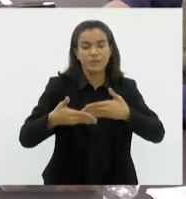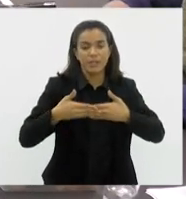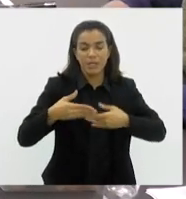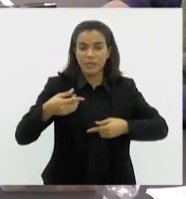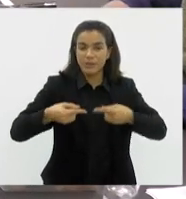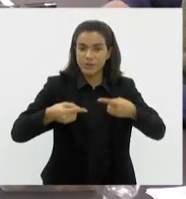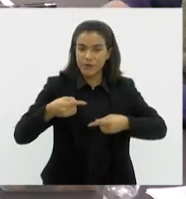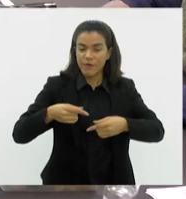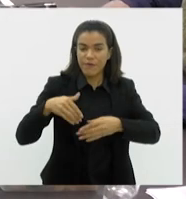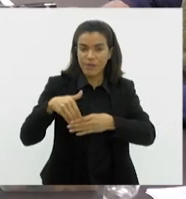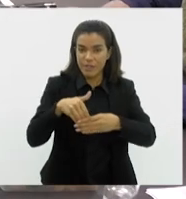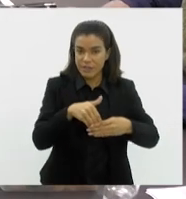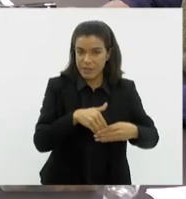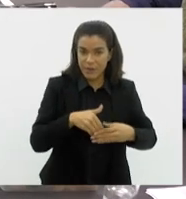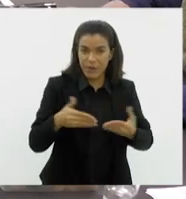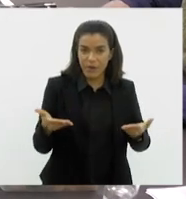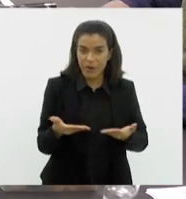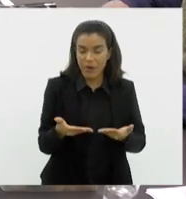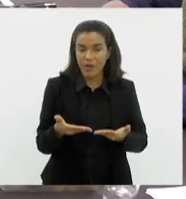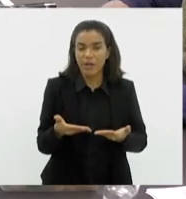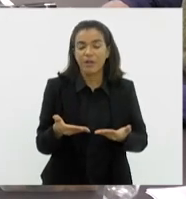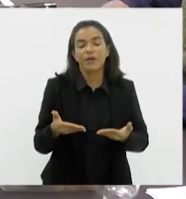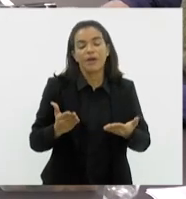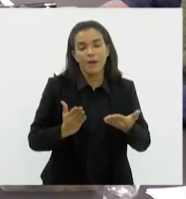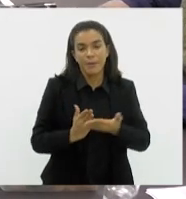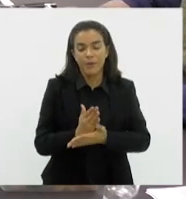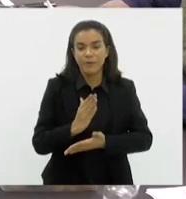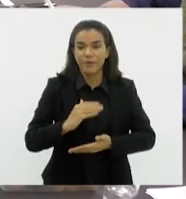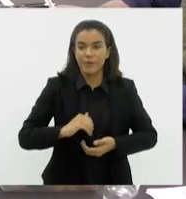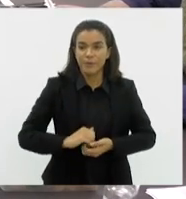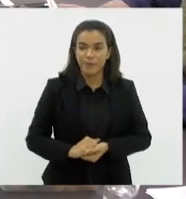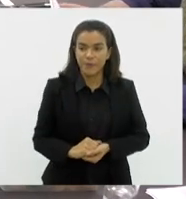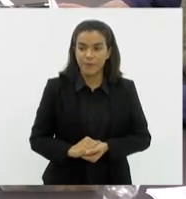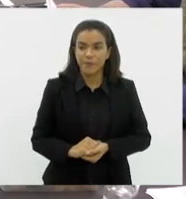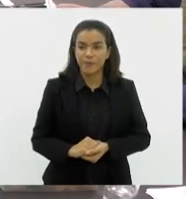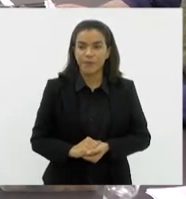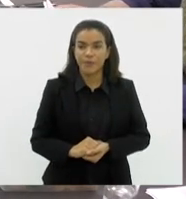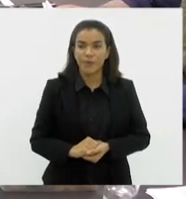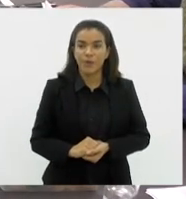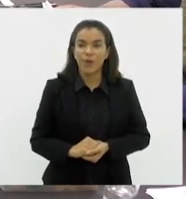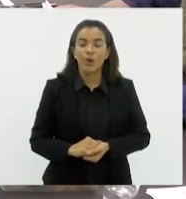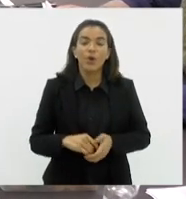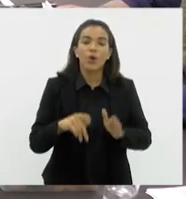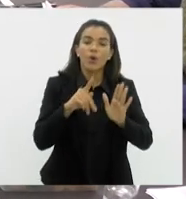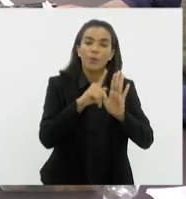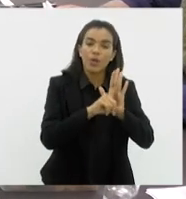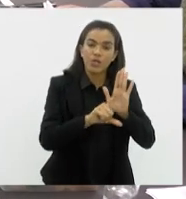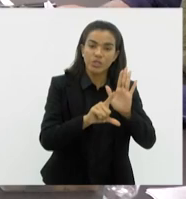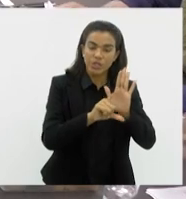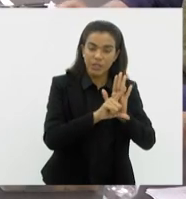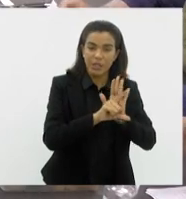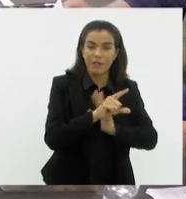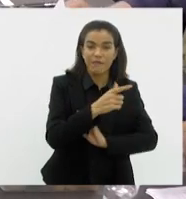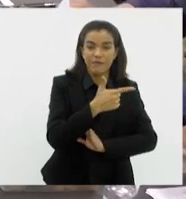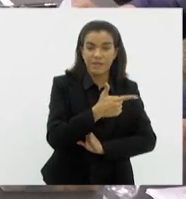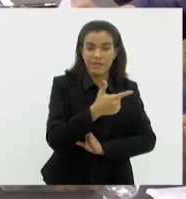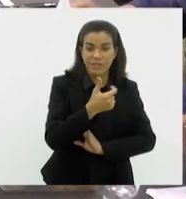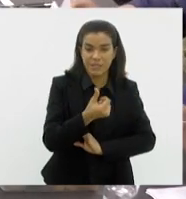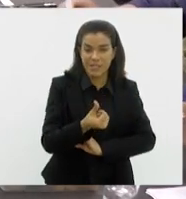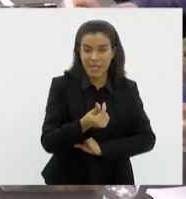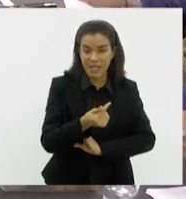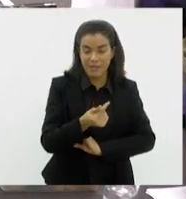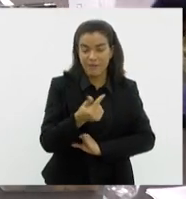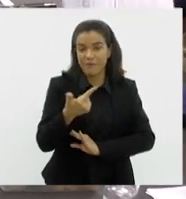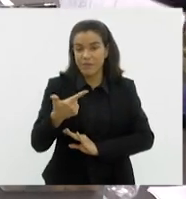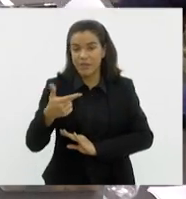a discussão, em votação, se os que aprovam permaneçam como estão, aprovado. Os projetos 27 e 28 foram